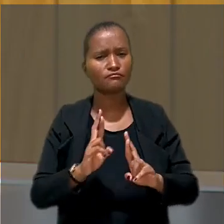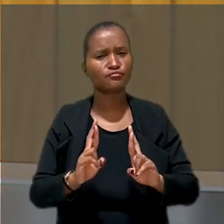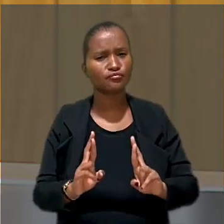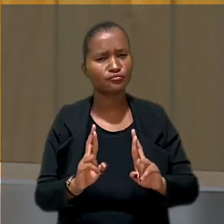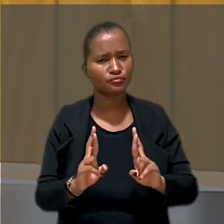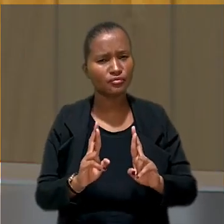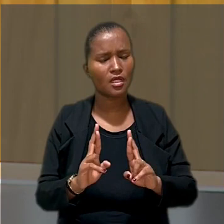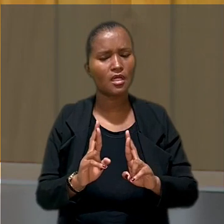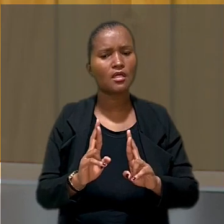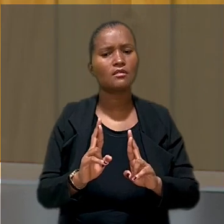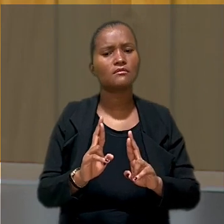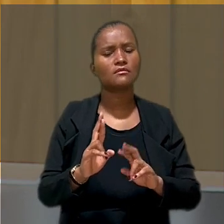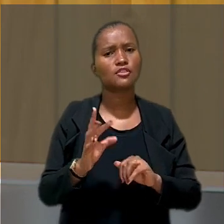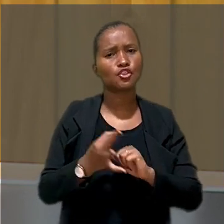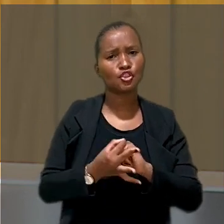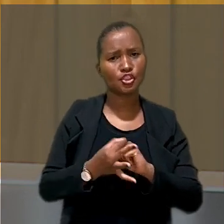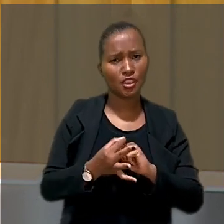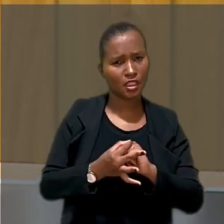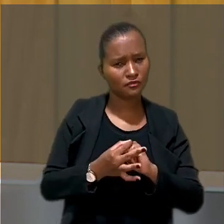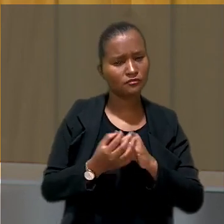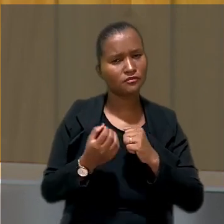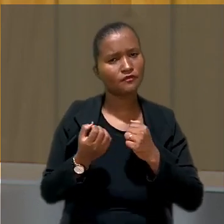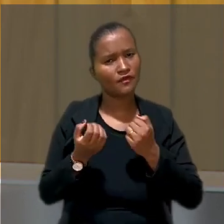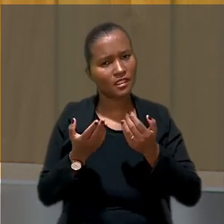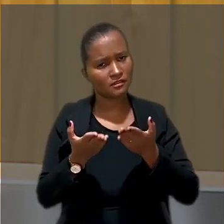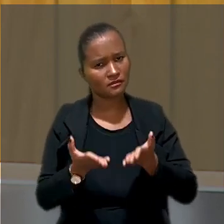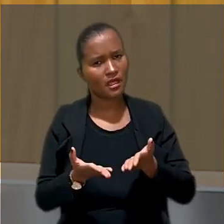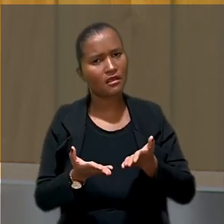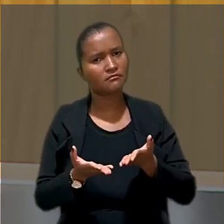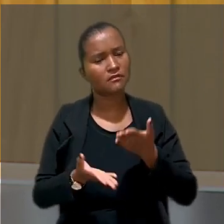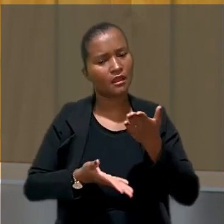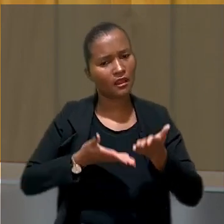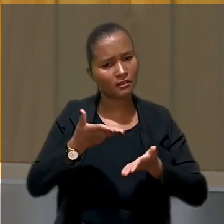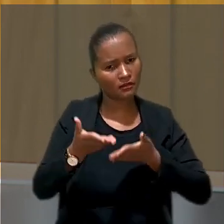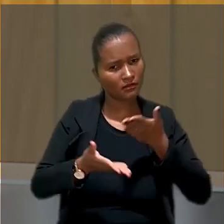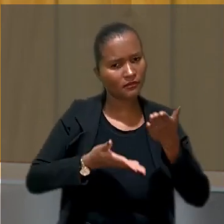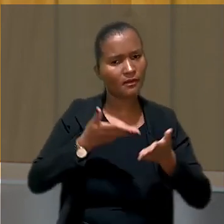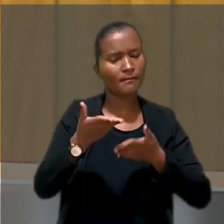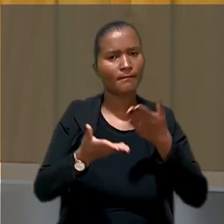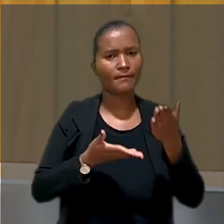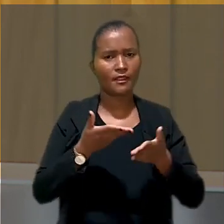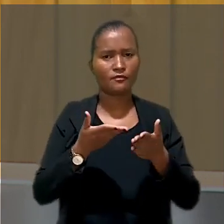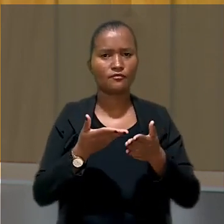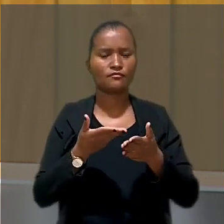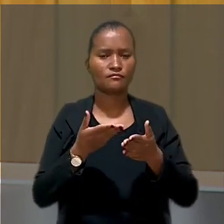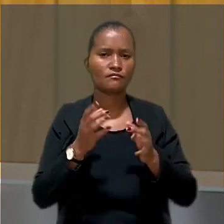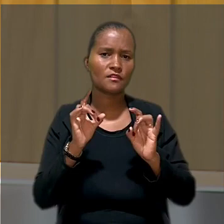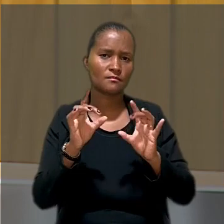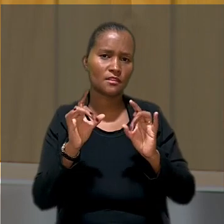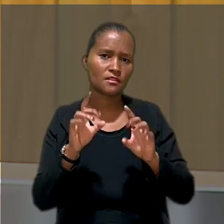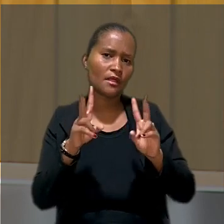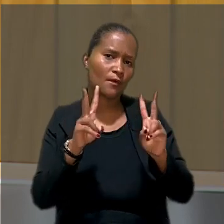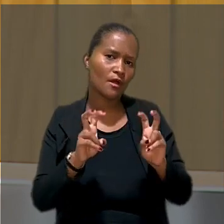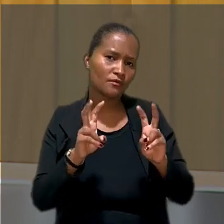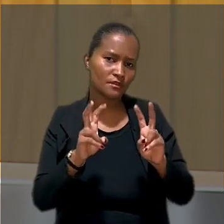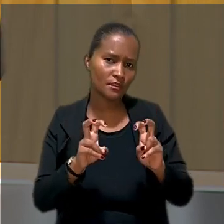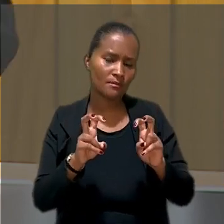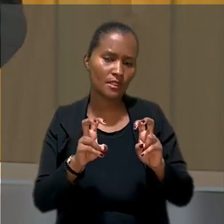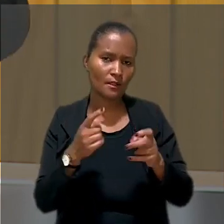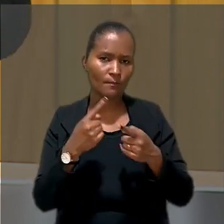esperança de que o direito vai dar o tratamento pertinente a esse tema, de modo a fazer com